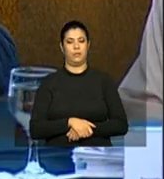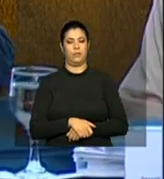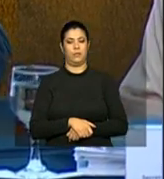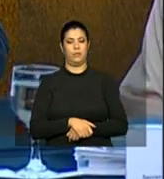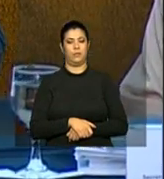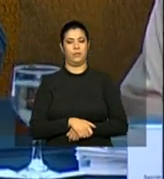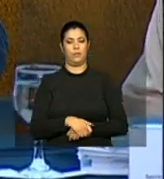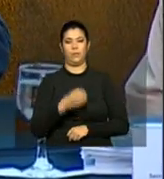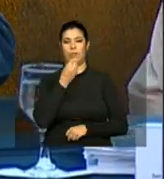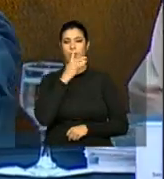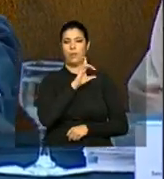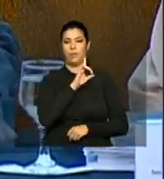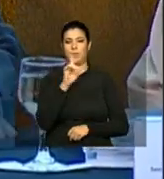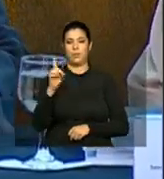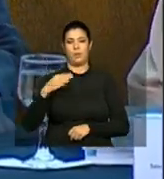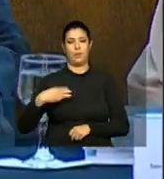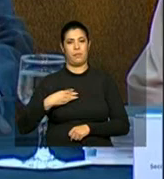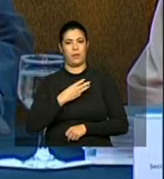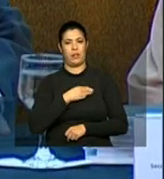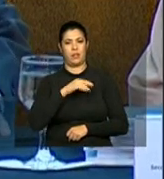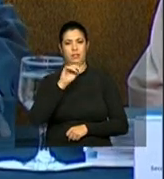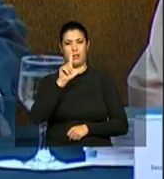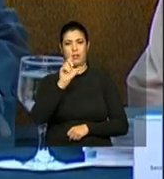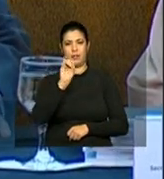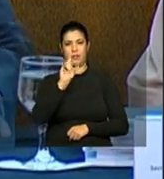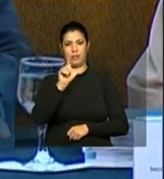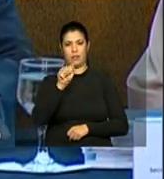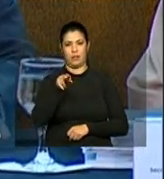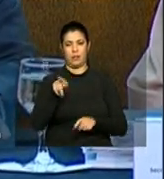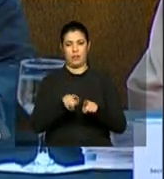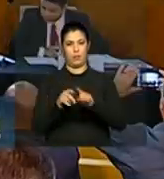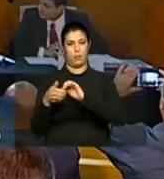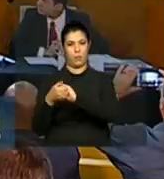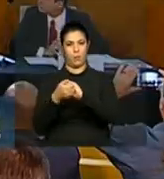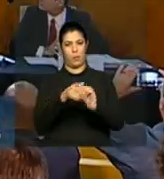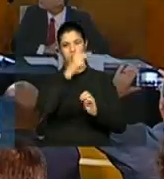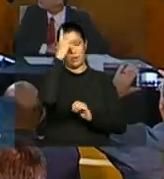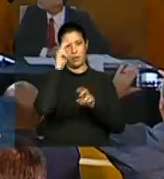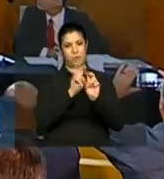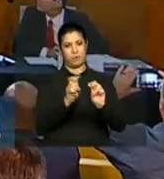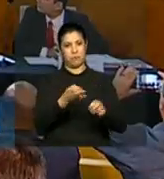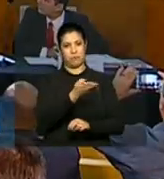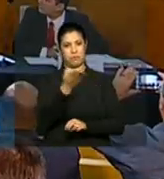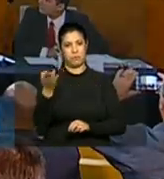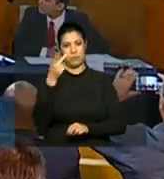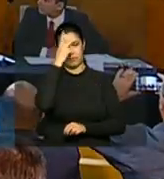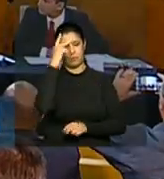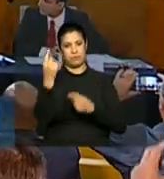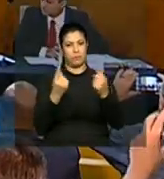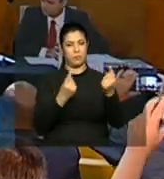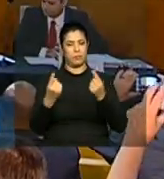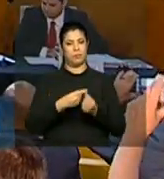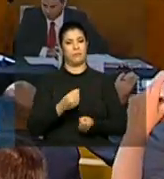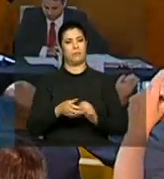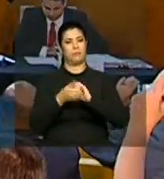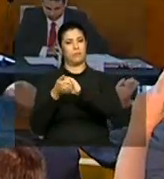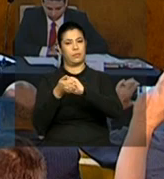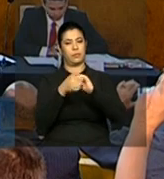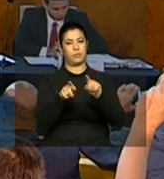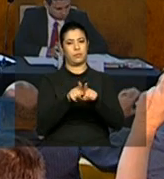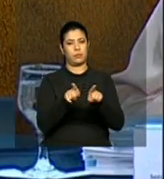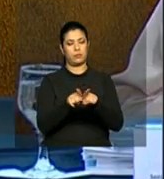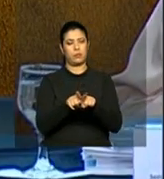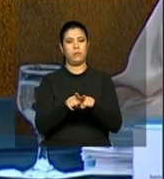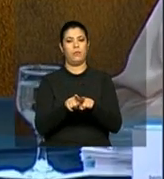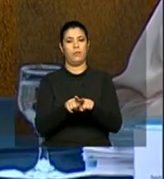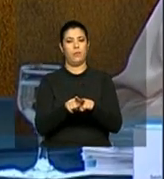Bom dia, ministra Miriam. Em seu nome, eu cumprimento todos os componentes da mesa. Bom dia a todos presentes. Eu quero dizer que isso